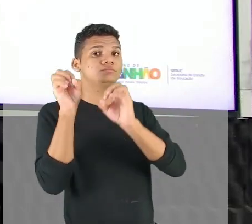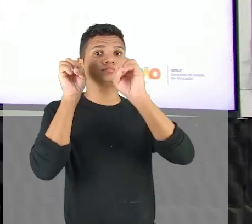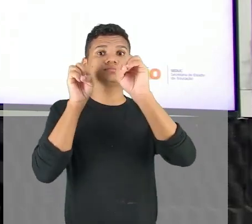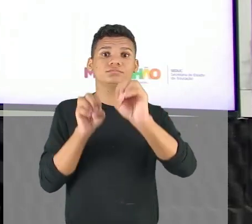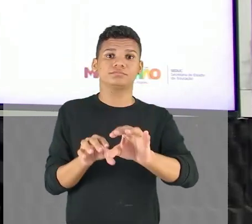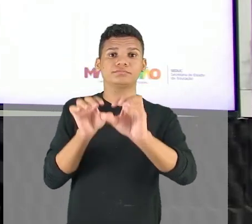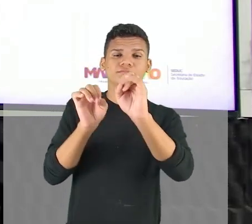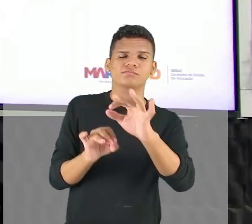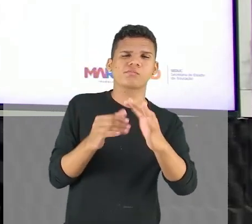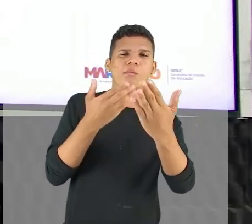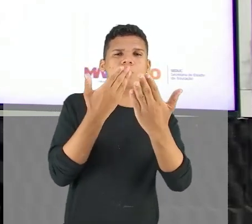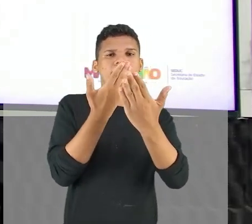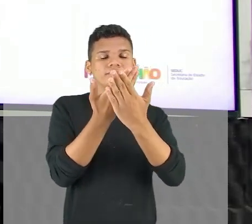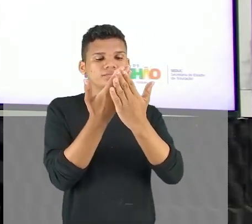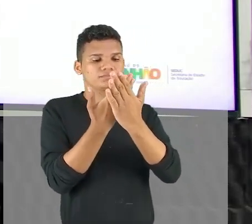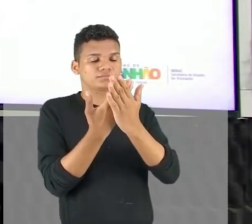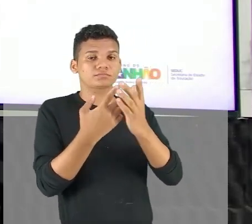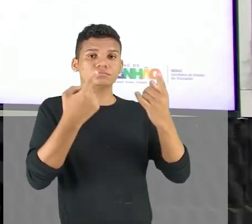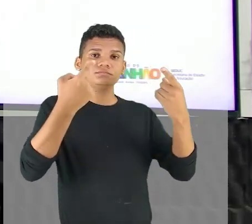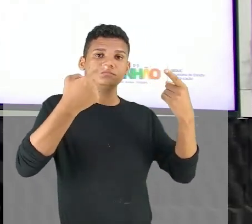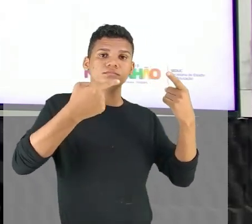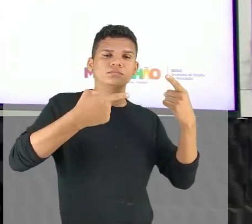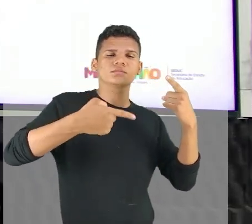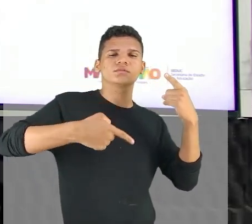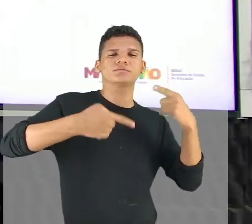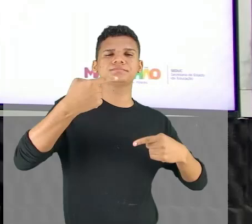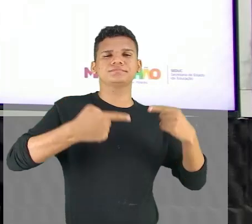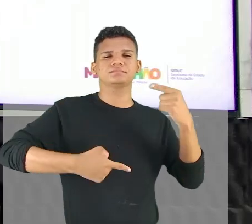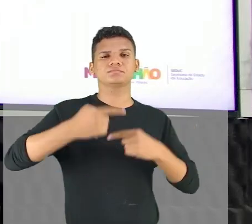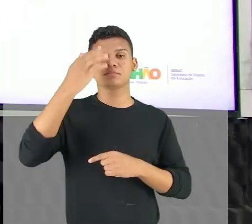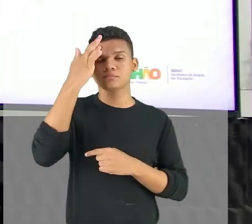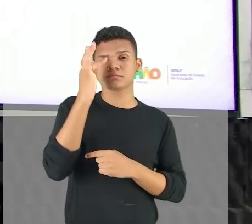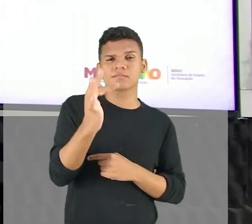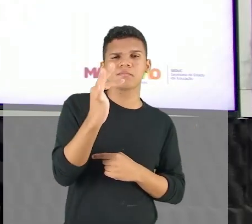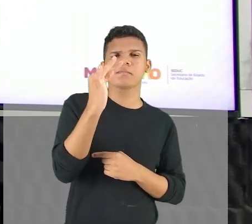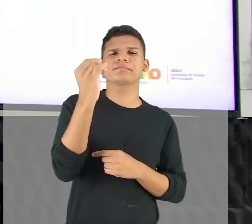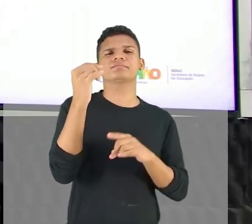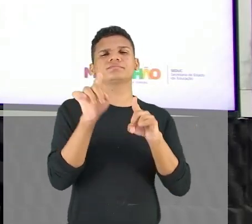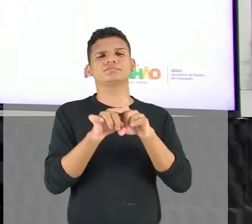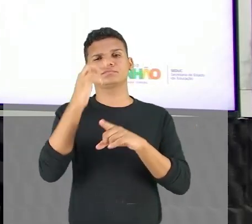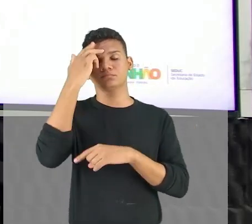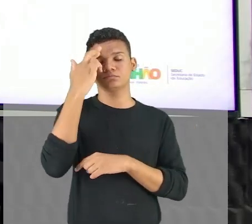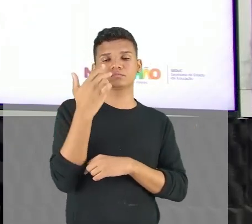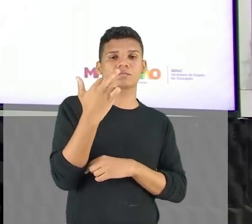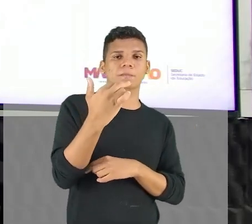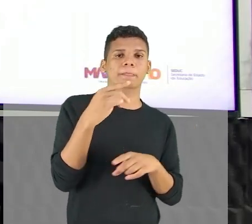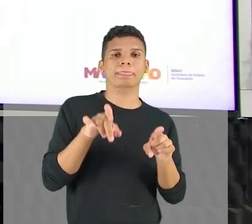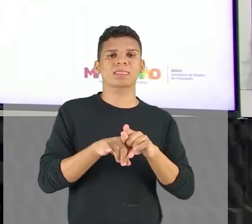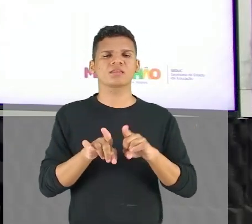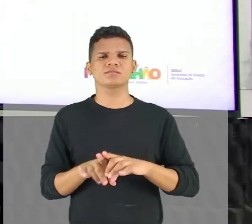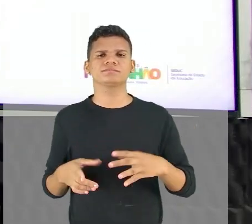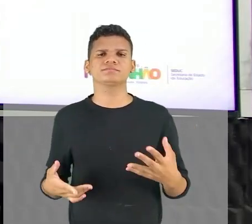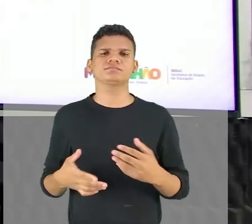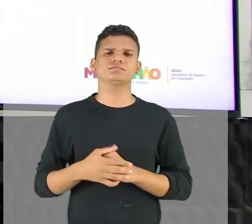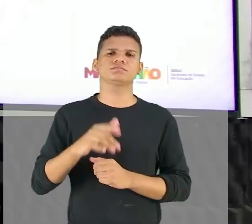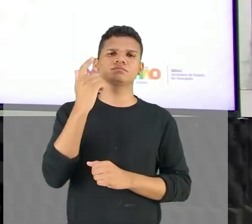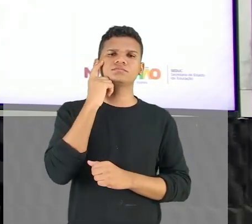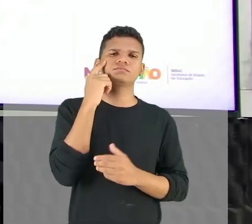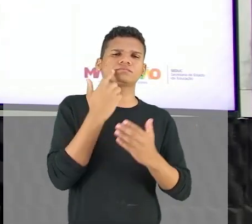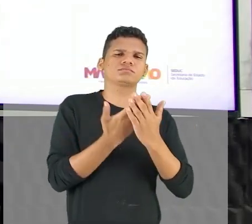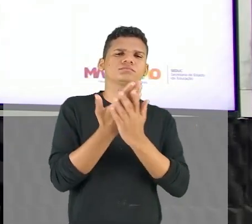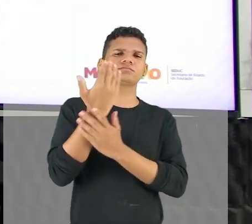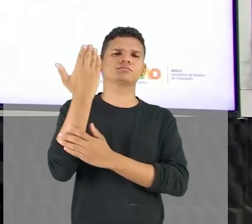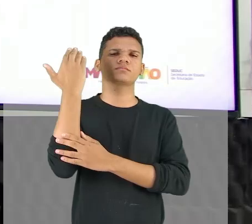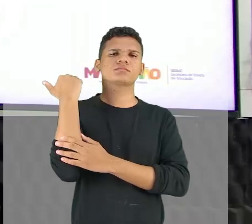política, né? Fizemos todo um percurso histórico, já falamos bastante sobre a história da filosofia, sobre os grandes pensadores lá da